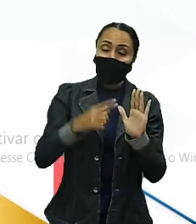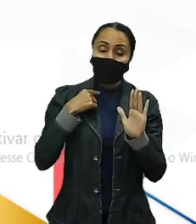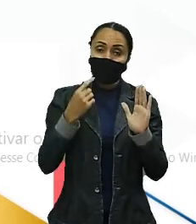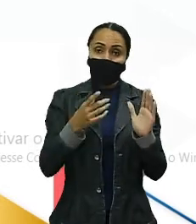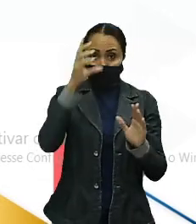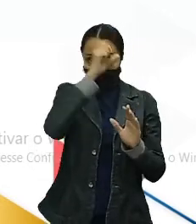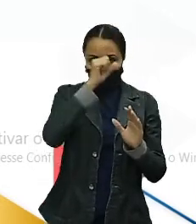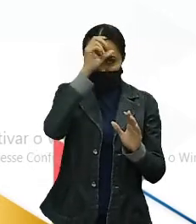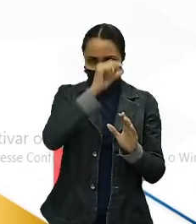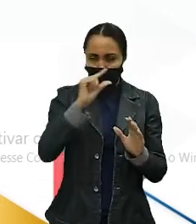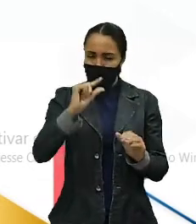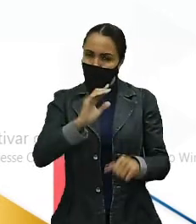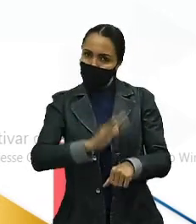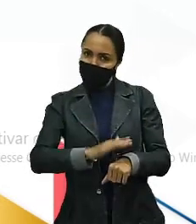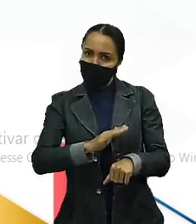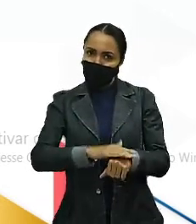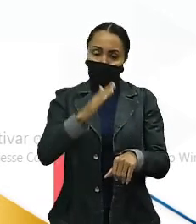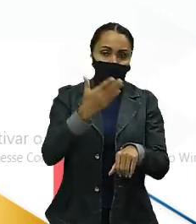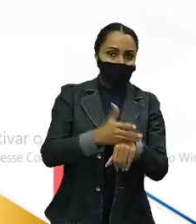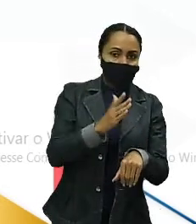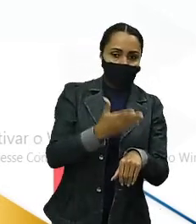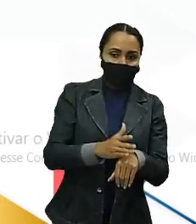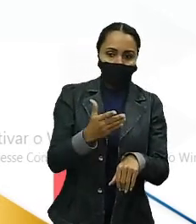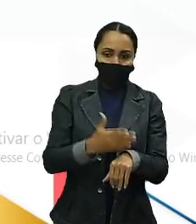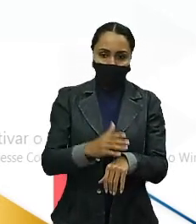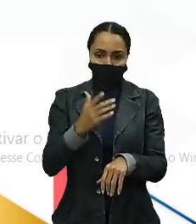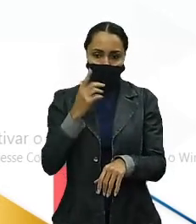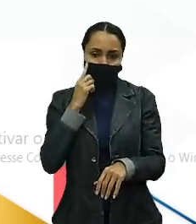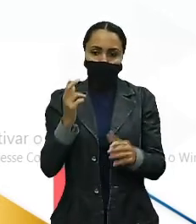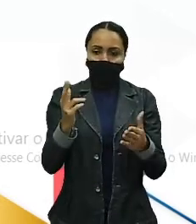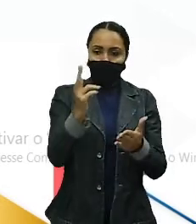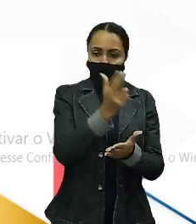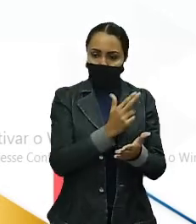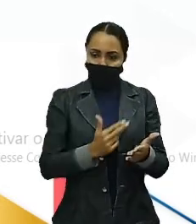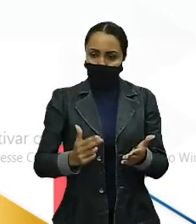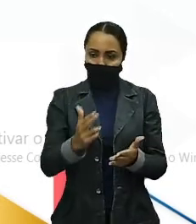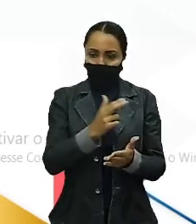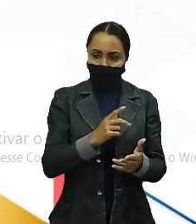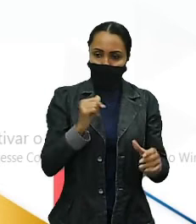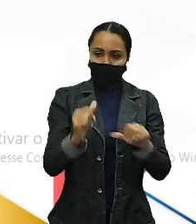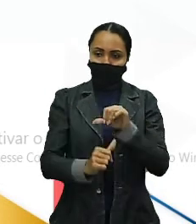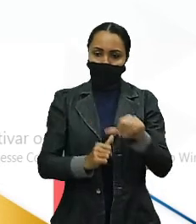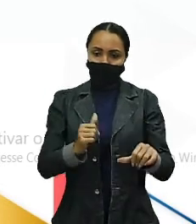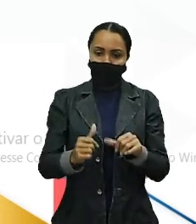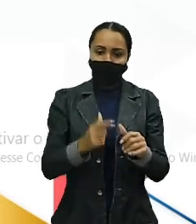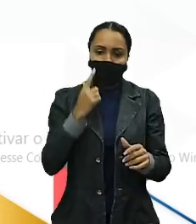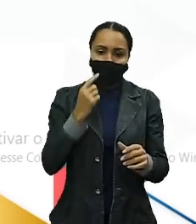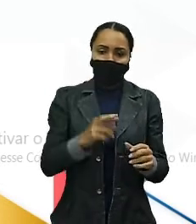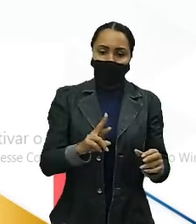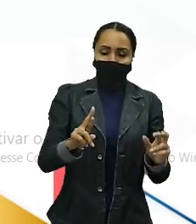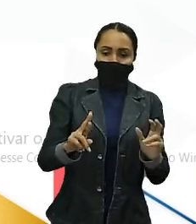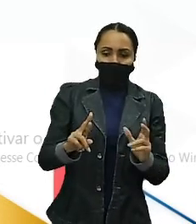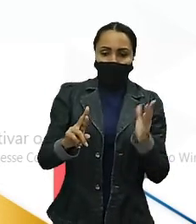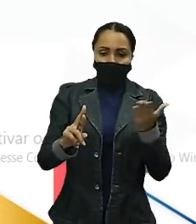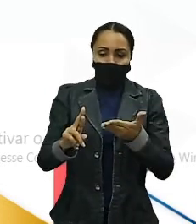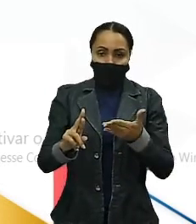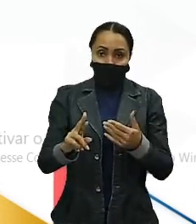um pouquinho mais. Exercício. Uma figura obtida por meio da transformação de um polígono representa no primeiro quadrante